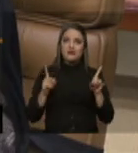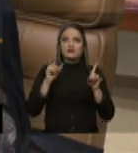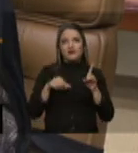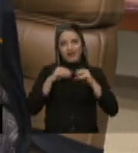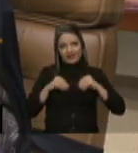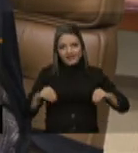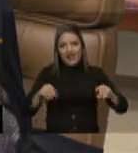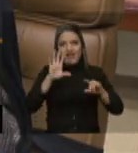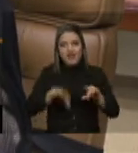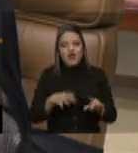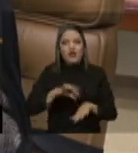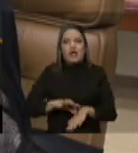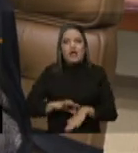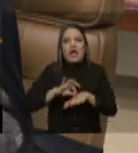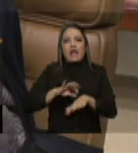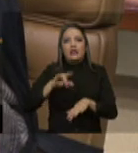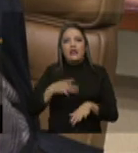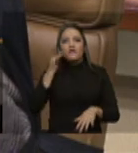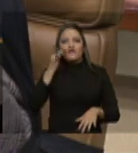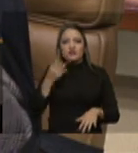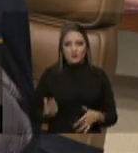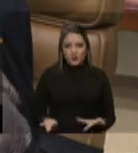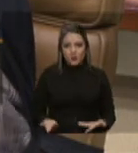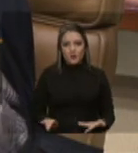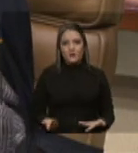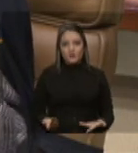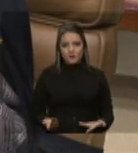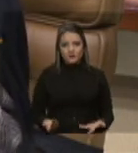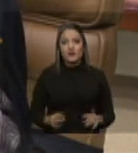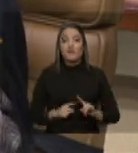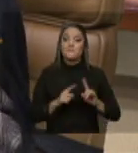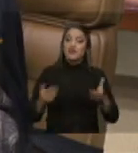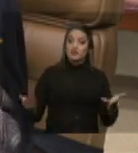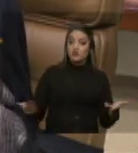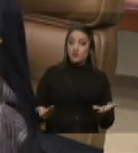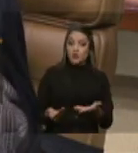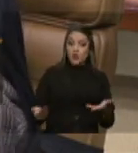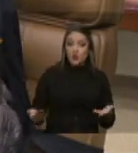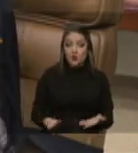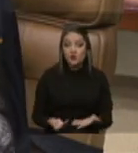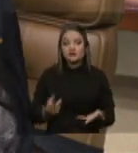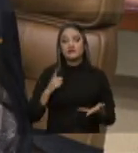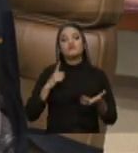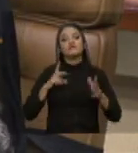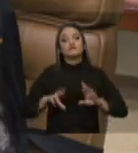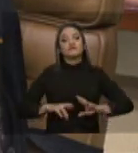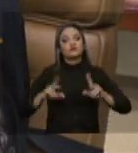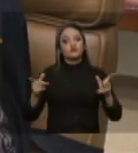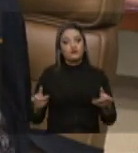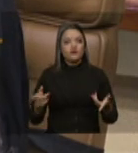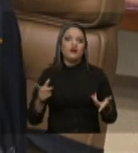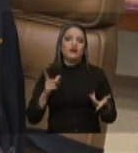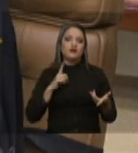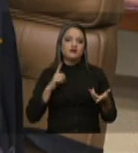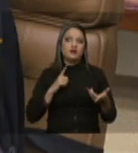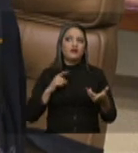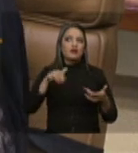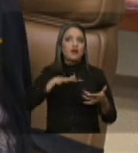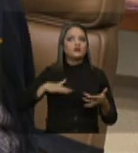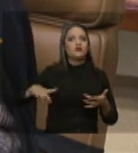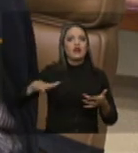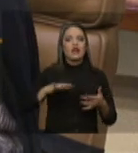aspas território no sentido de excluir outros são hoje cinco que dividem o mundo comanda o mundo como